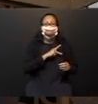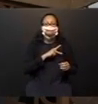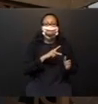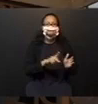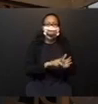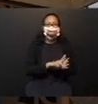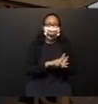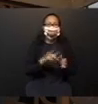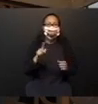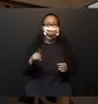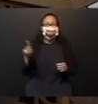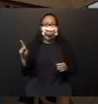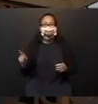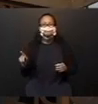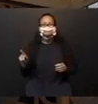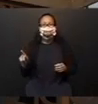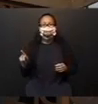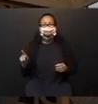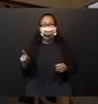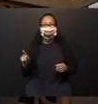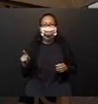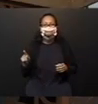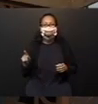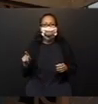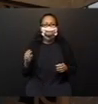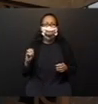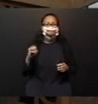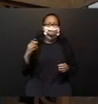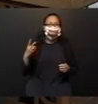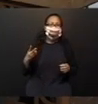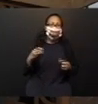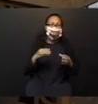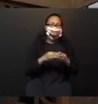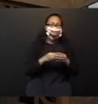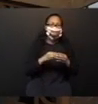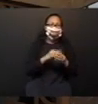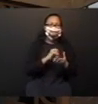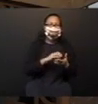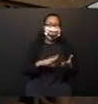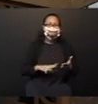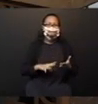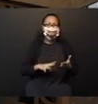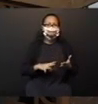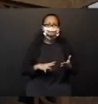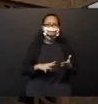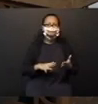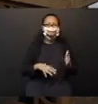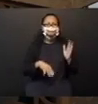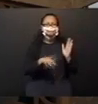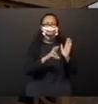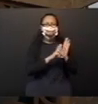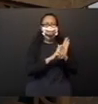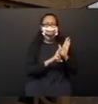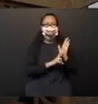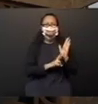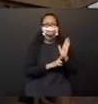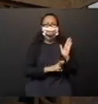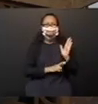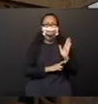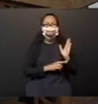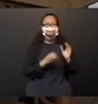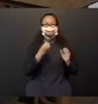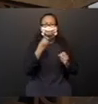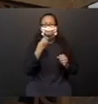no grupo, ou se o professor pediu que você mandasse as atividades no grupo. Então, siga essas regras, por favor, para uma